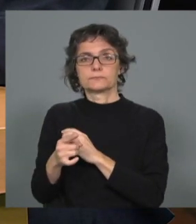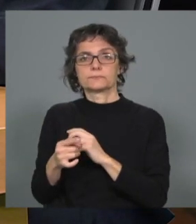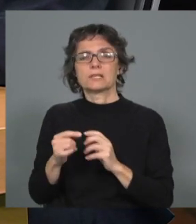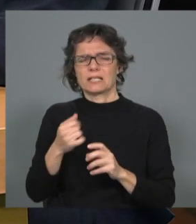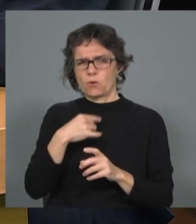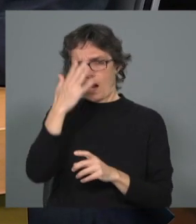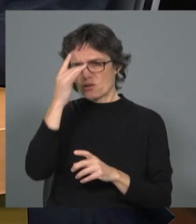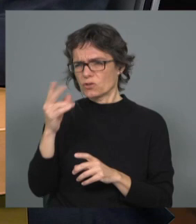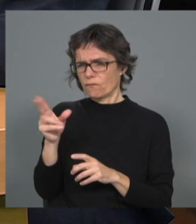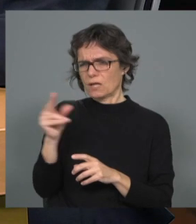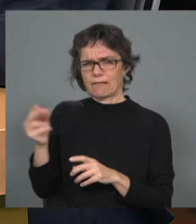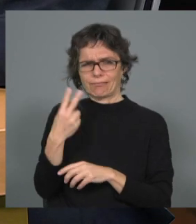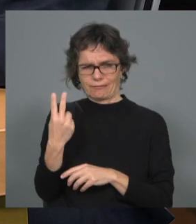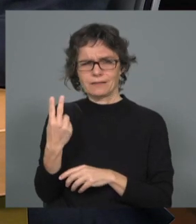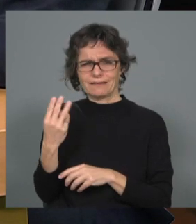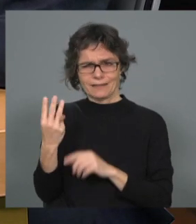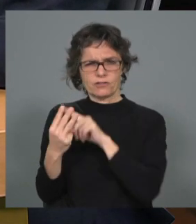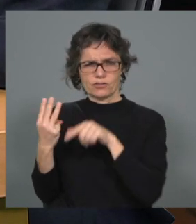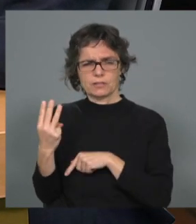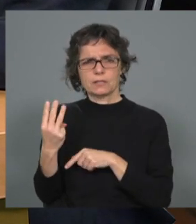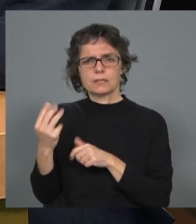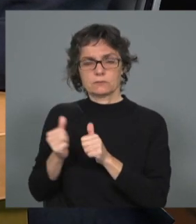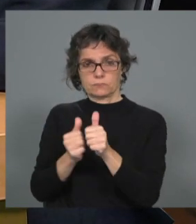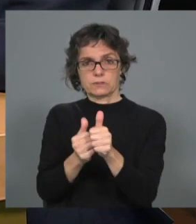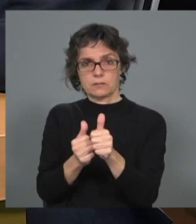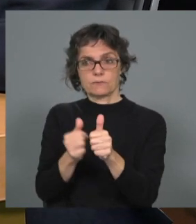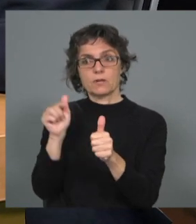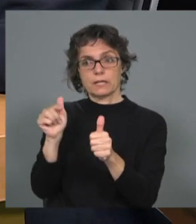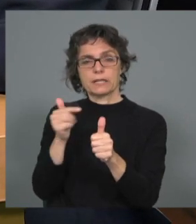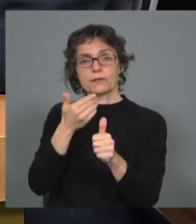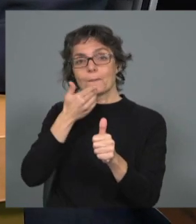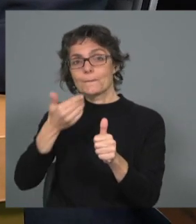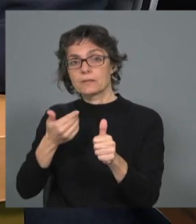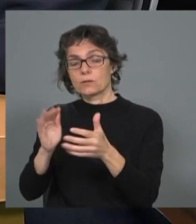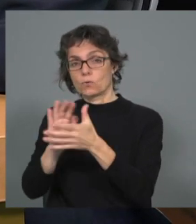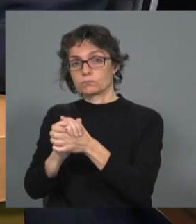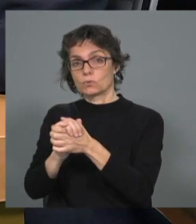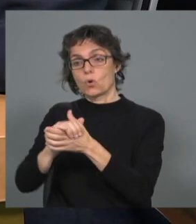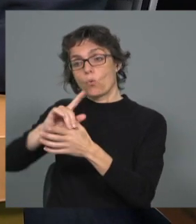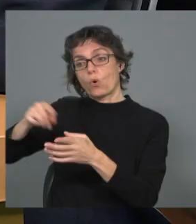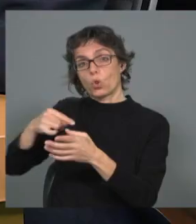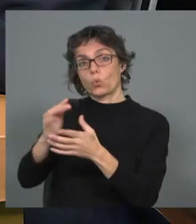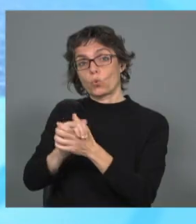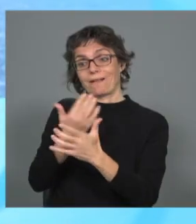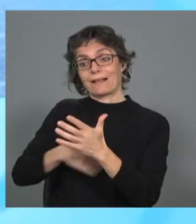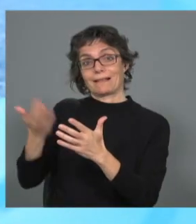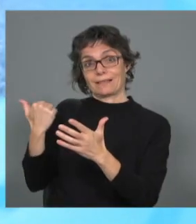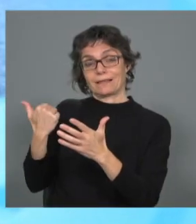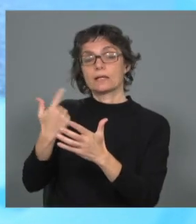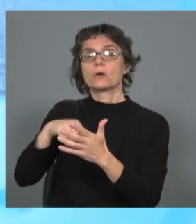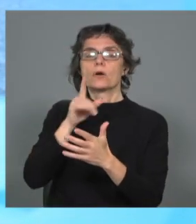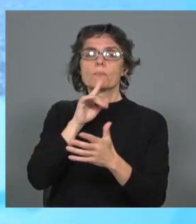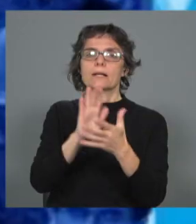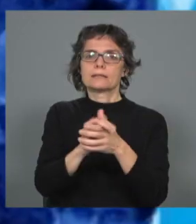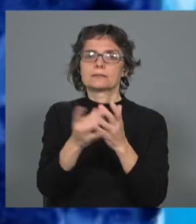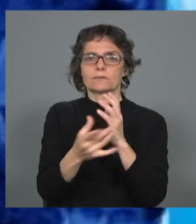acompanharam, pediram, de facto, fizeram o processo de pedido de nulidade e conseguiram. Então, desse grupo, nós já fomos aos casamentos